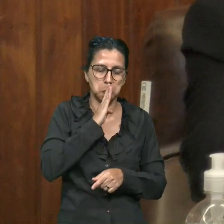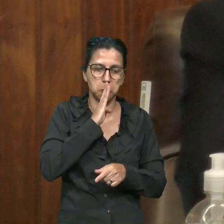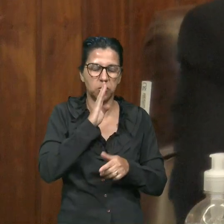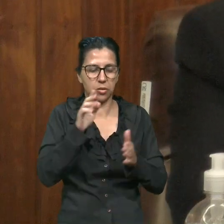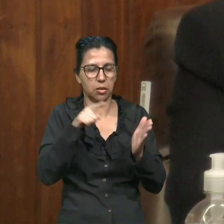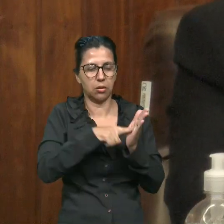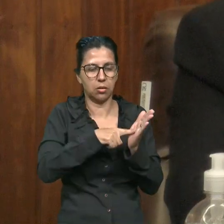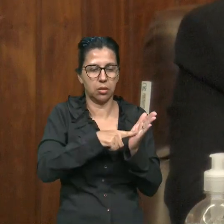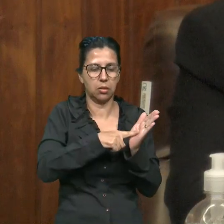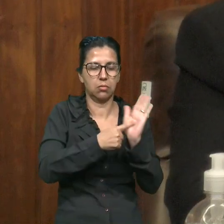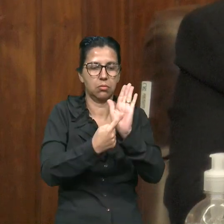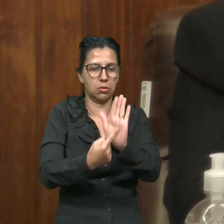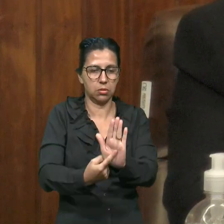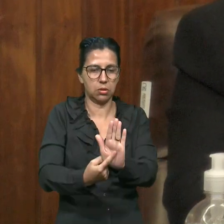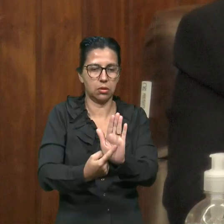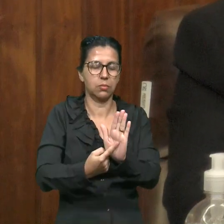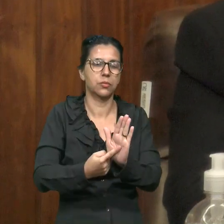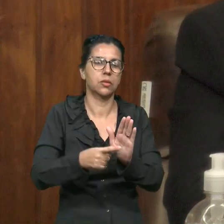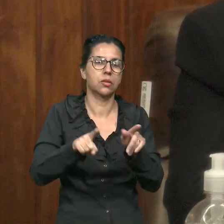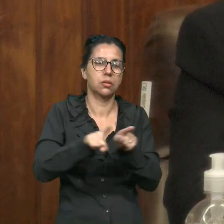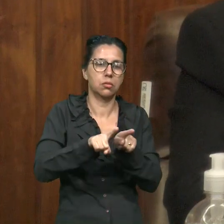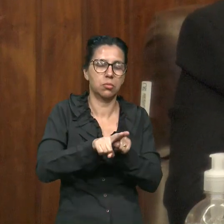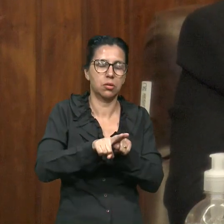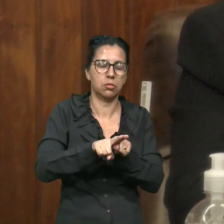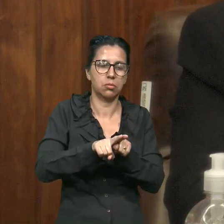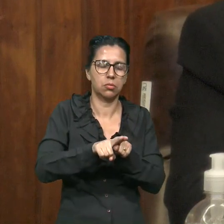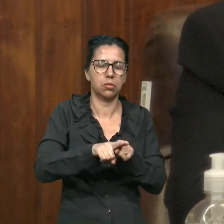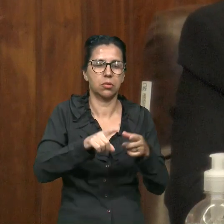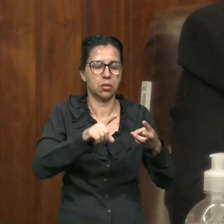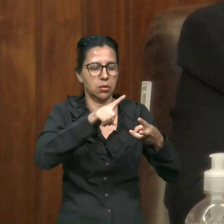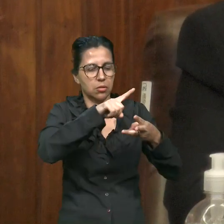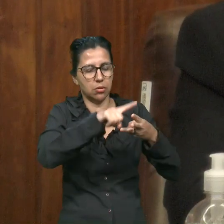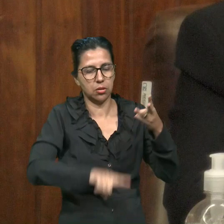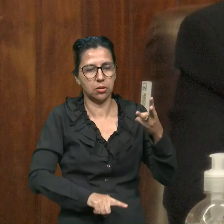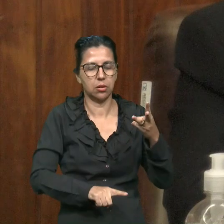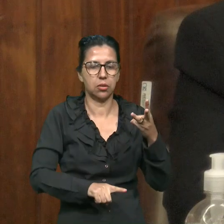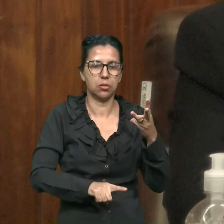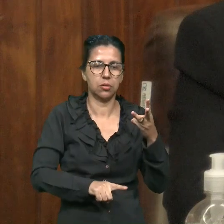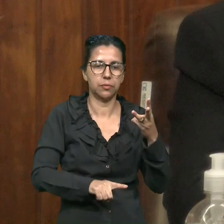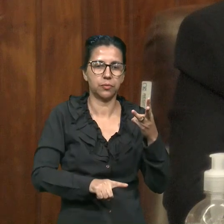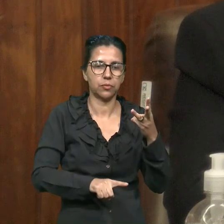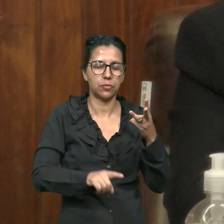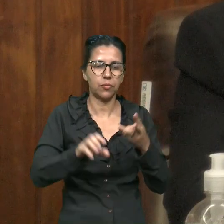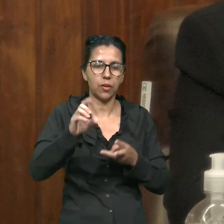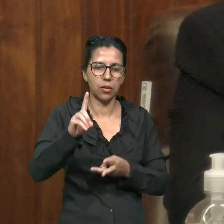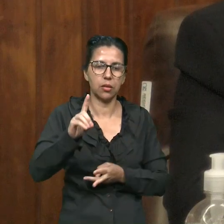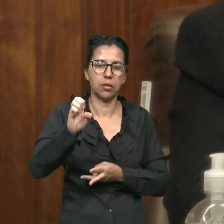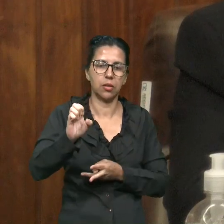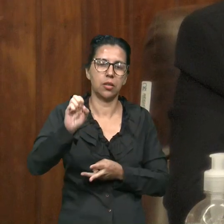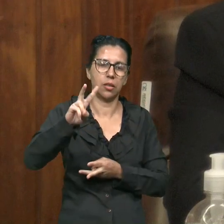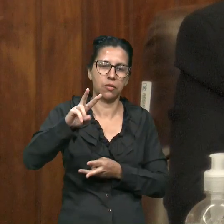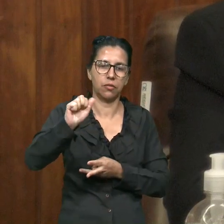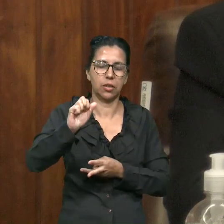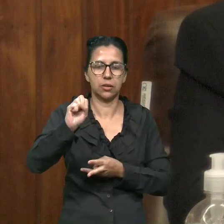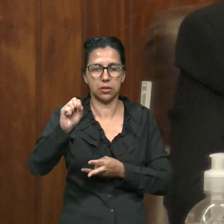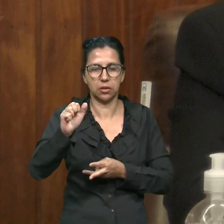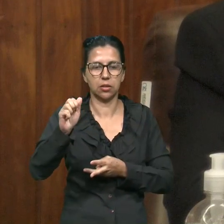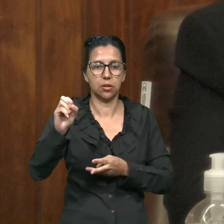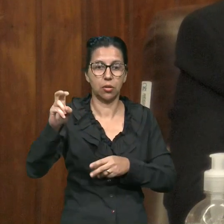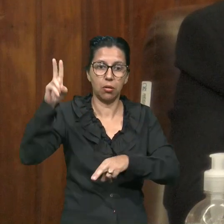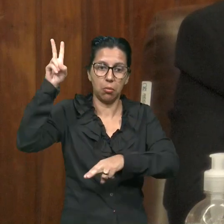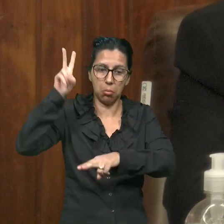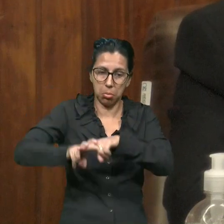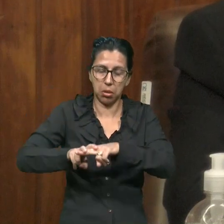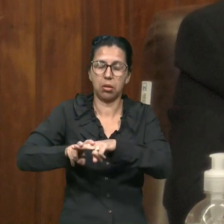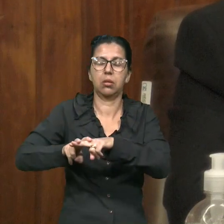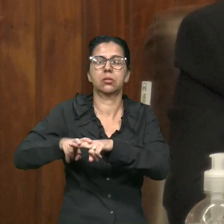em procedimento licitatório ou proporcionar o terceiro ensejo de devassá-lo. Pena, detenção de 2 a 3 anos e